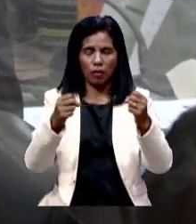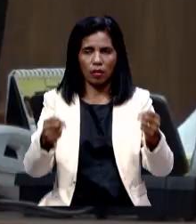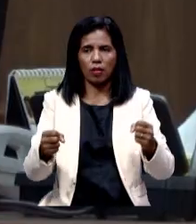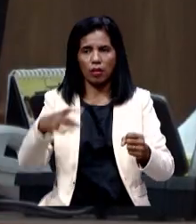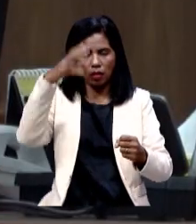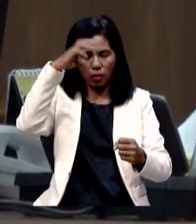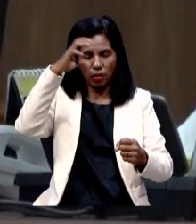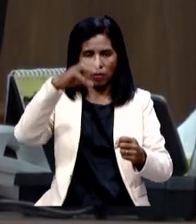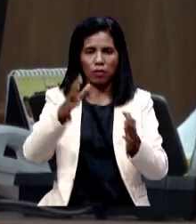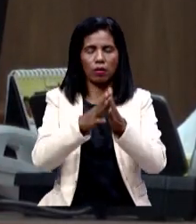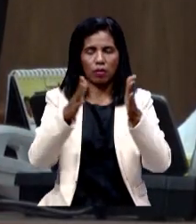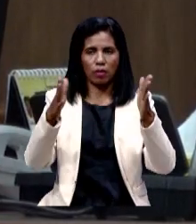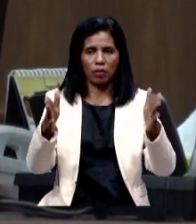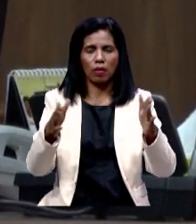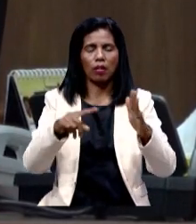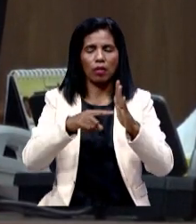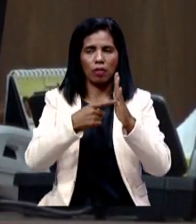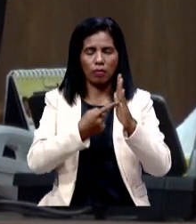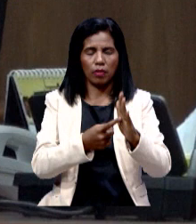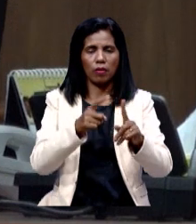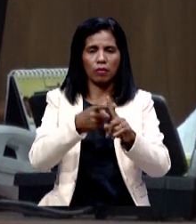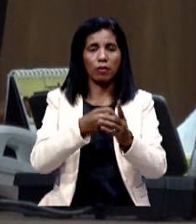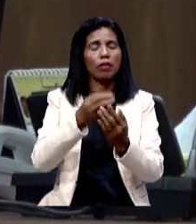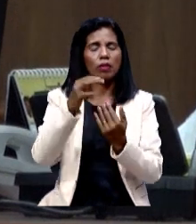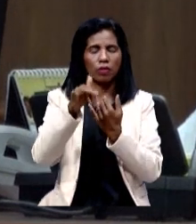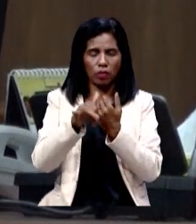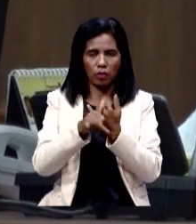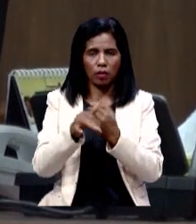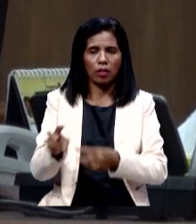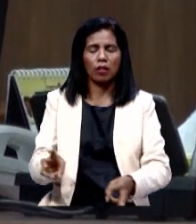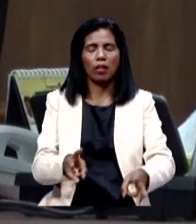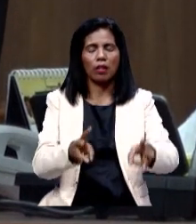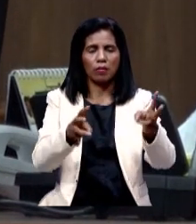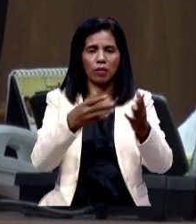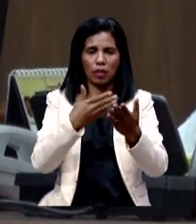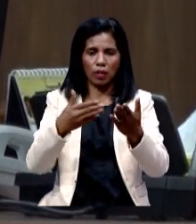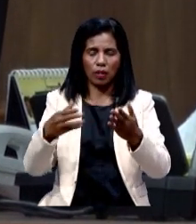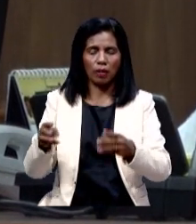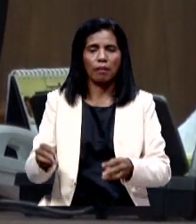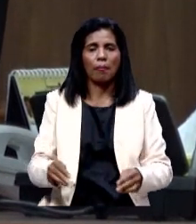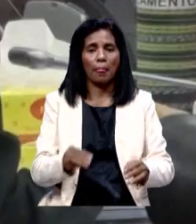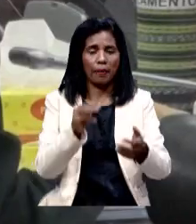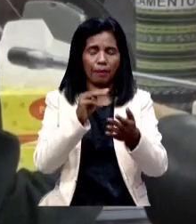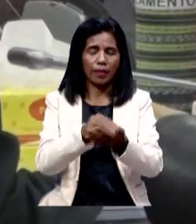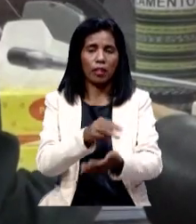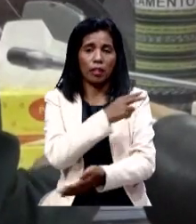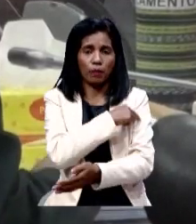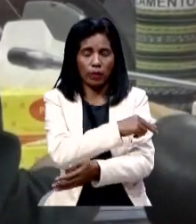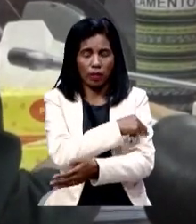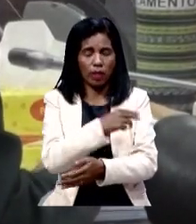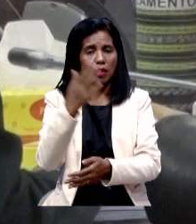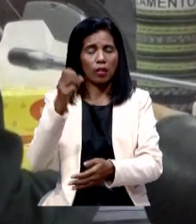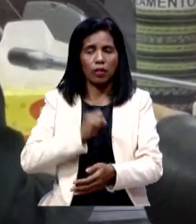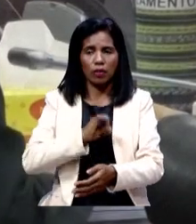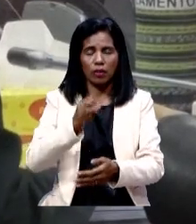ho intensidade bot, nebe hahu e a fim de junho ne, estraga mos equipamento médico e a centro saúde Suai Vila, sasan